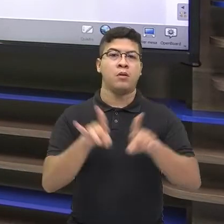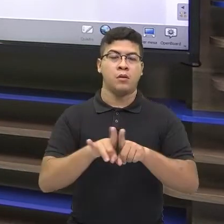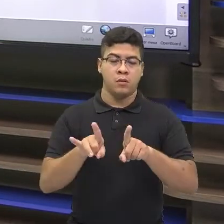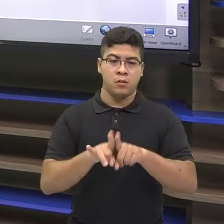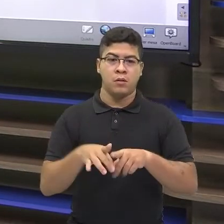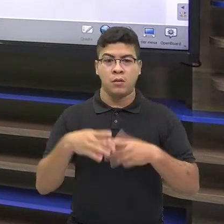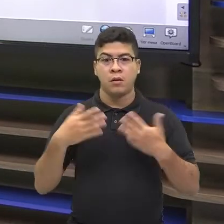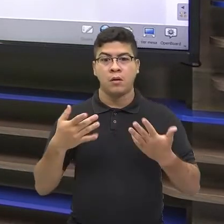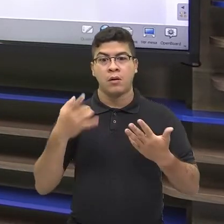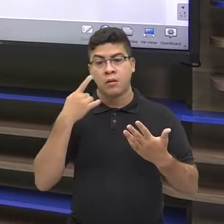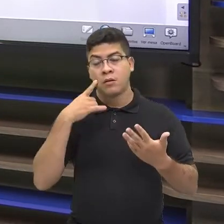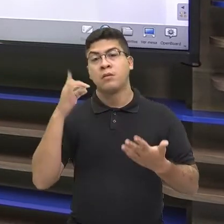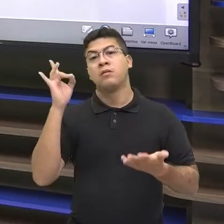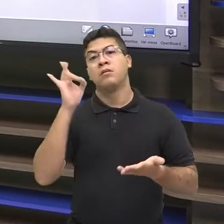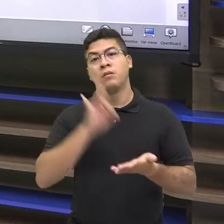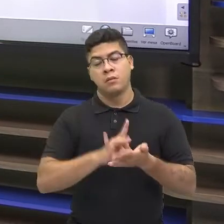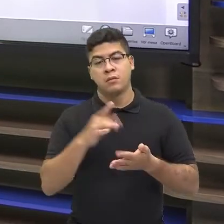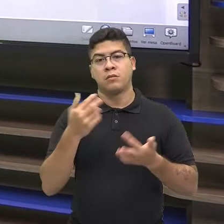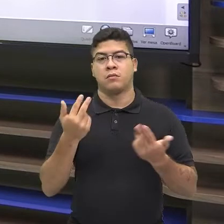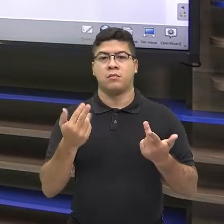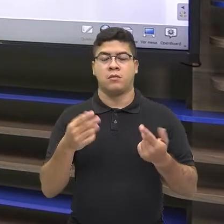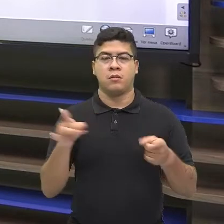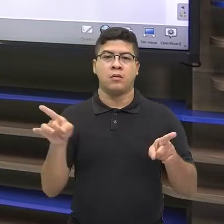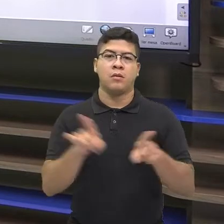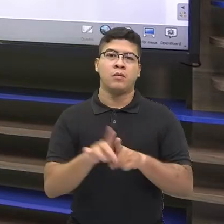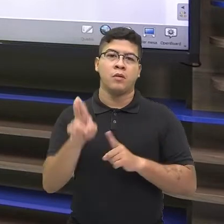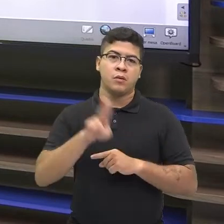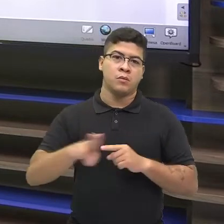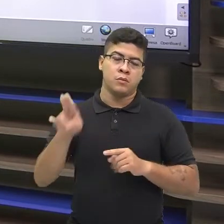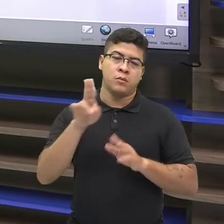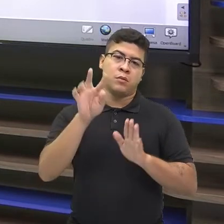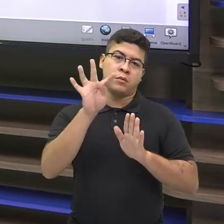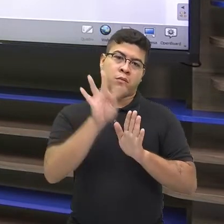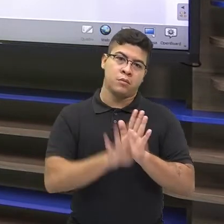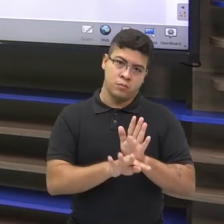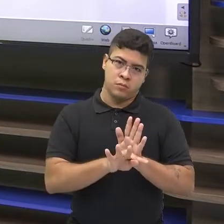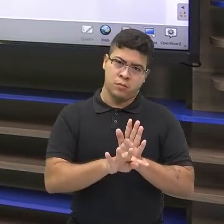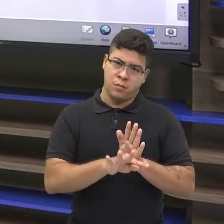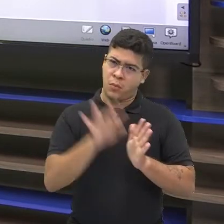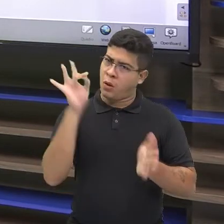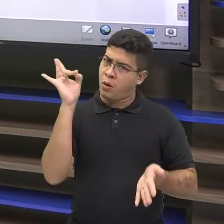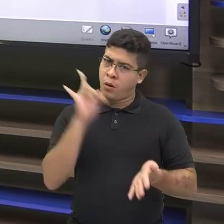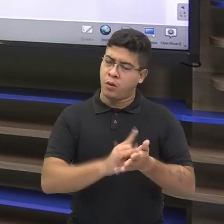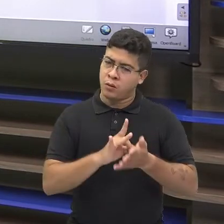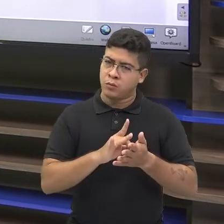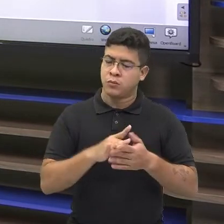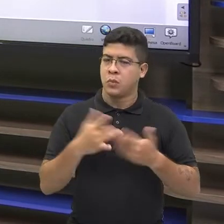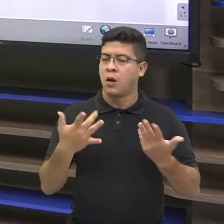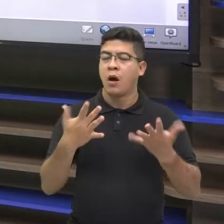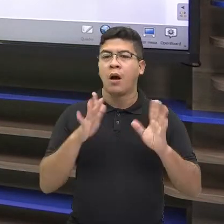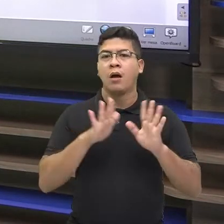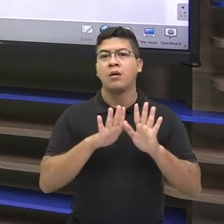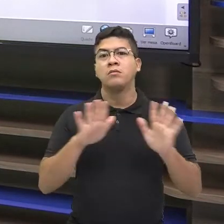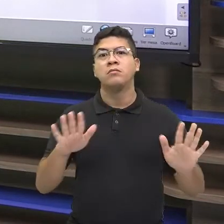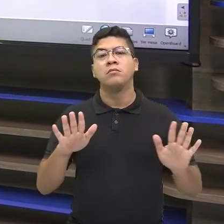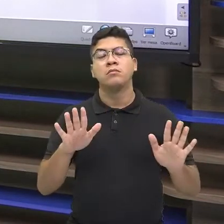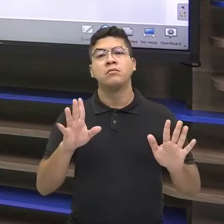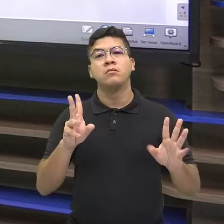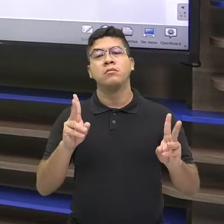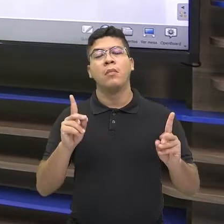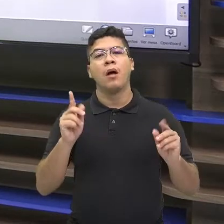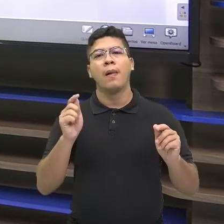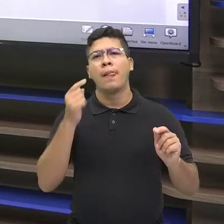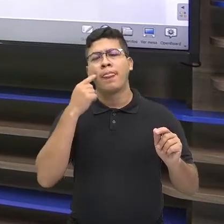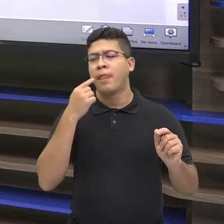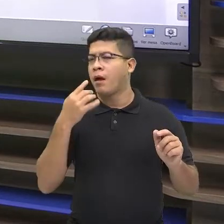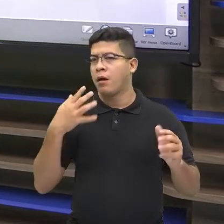ele vai utilizar também no seu texto. Não vai fazer tão preciosamente quanto esse barulhinho que eu fiz aqui, mas